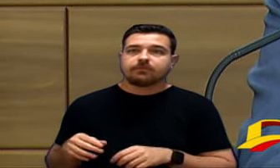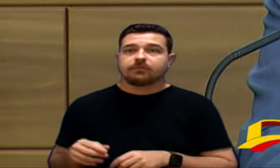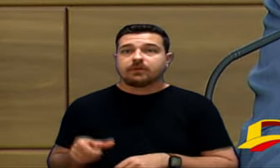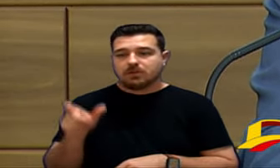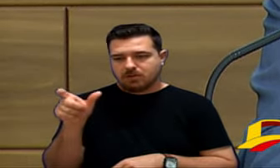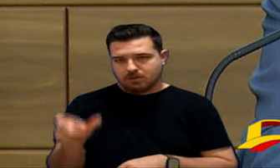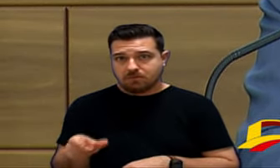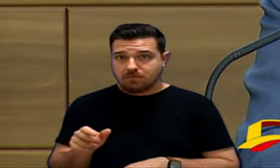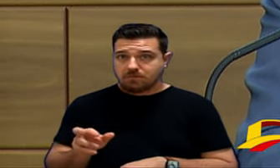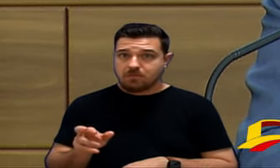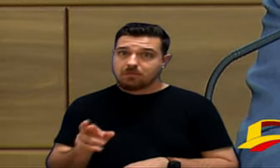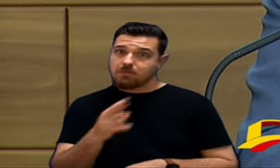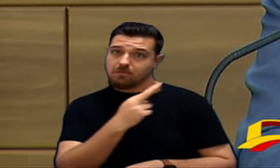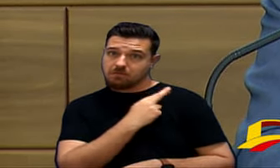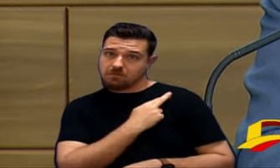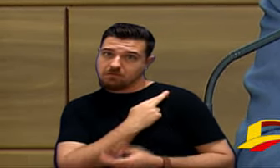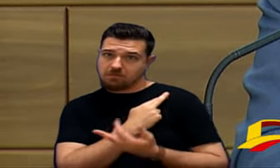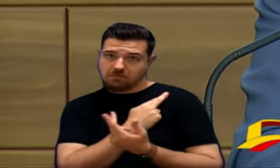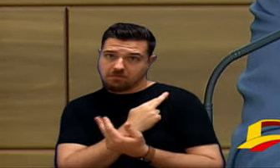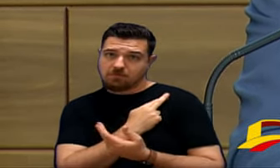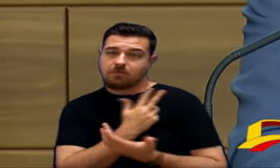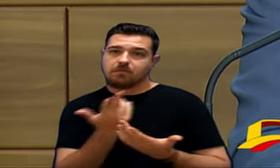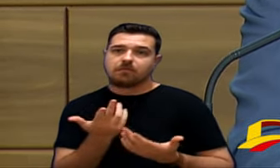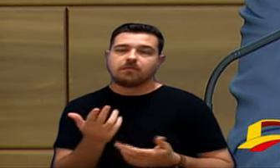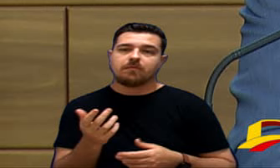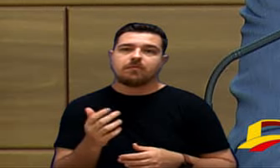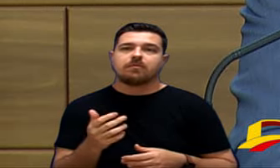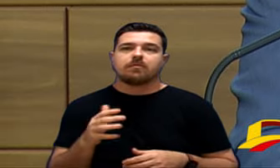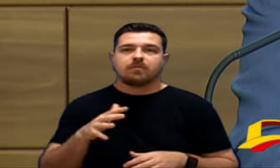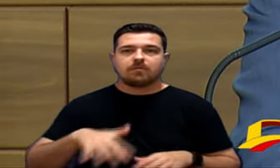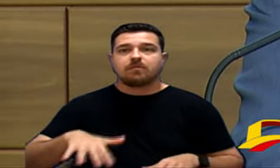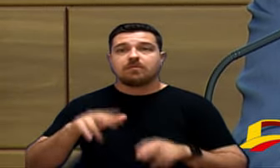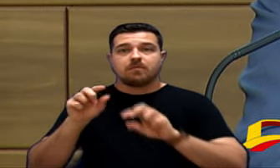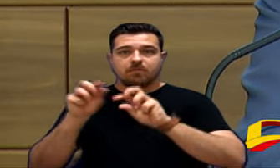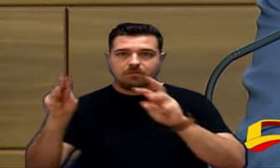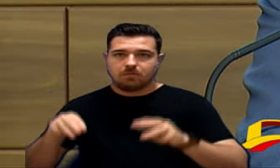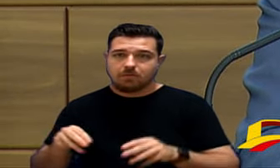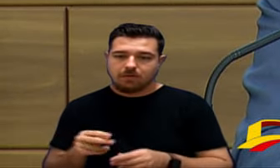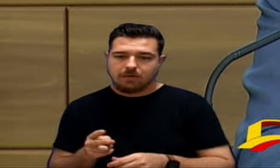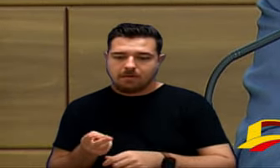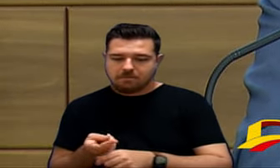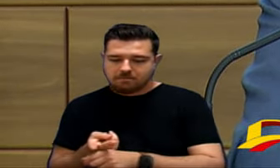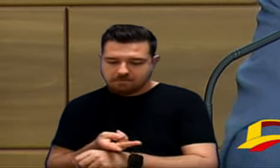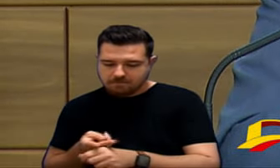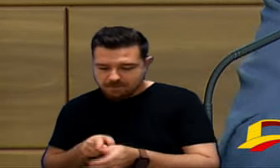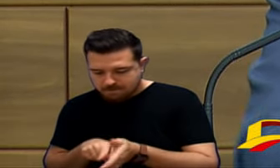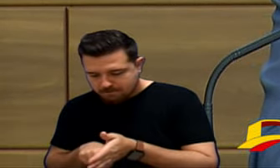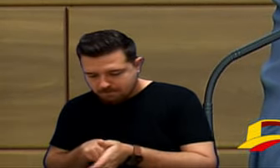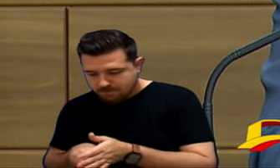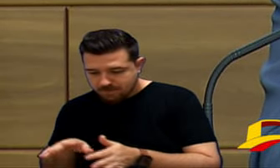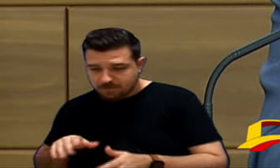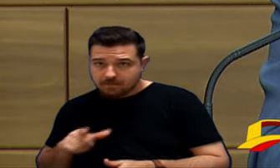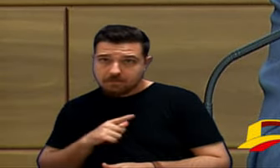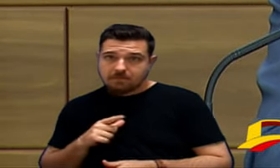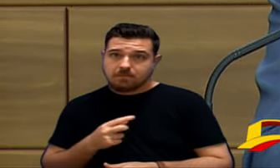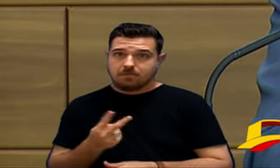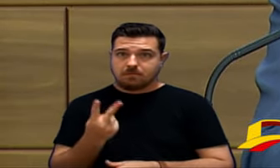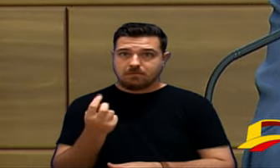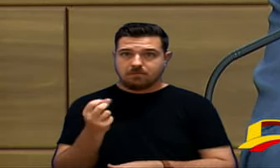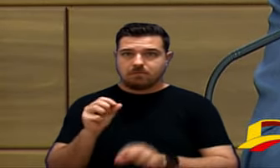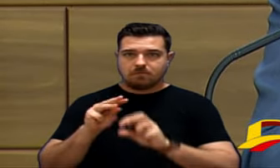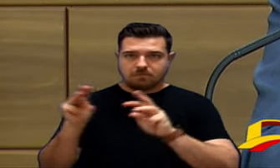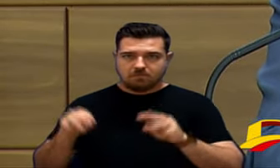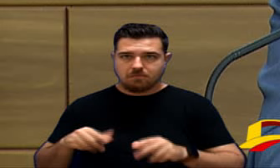corresponsável pel aquelas informações que estão ali então algum servidor que eventualmente vai conferir a documentação se tem lá 20 servidores